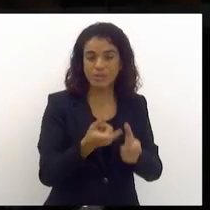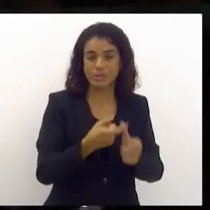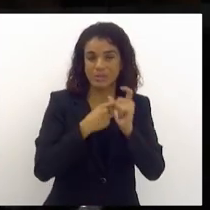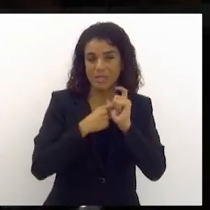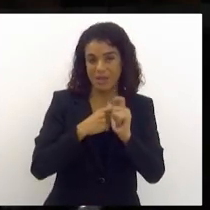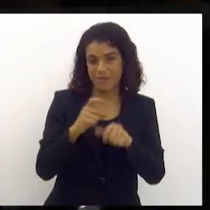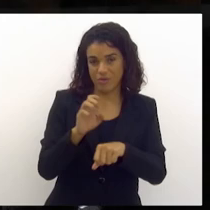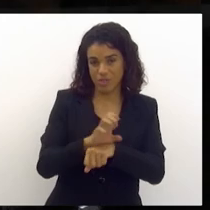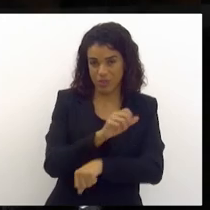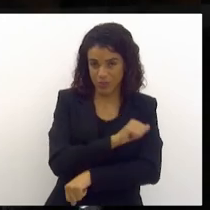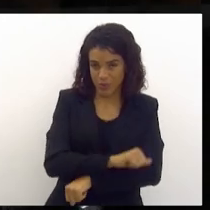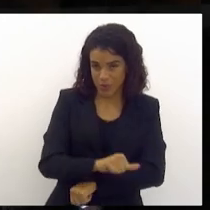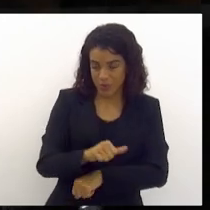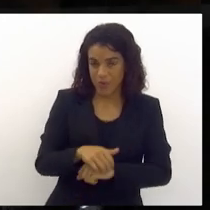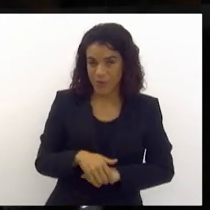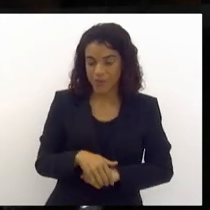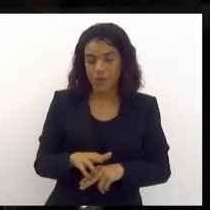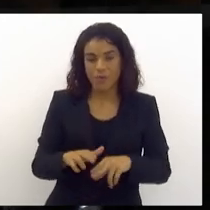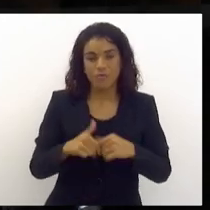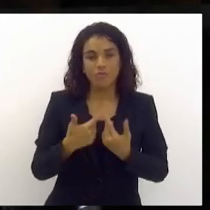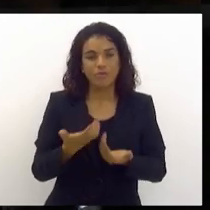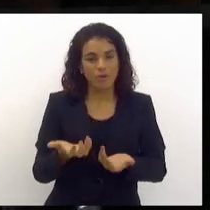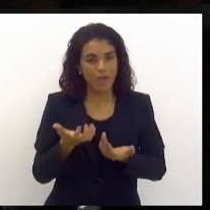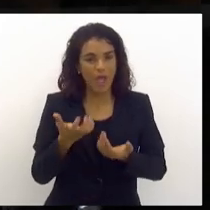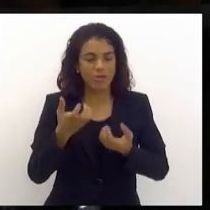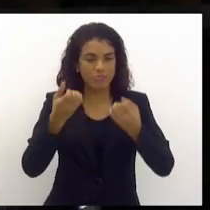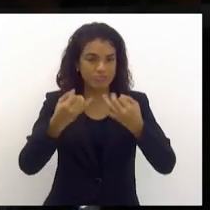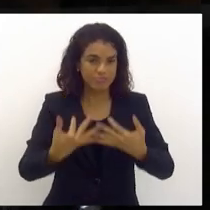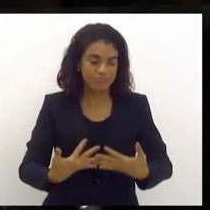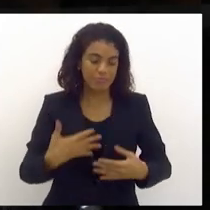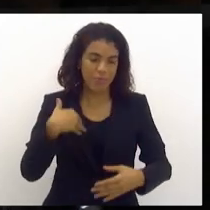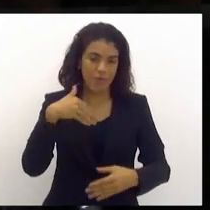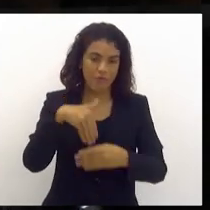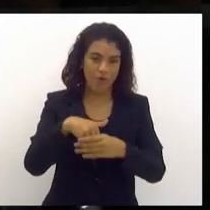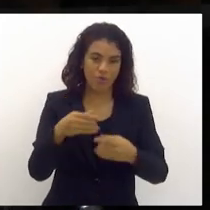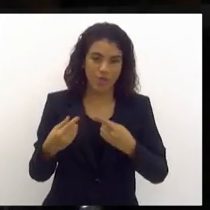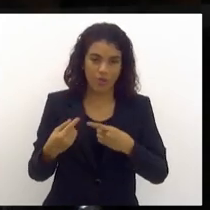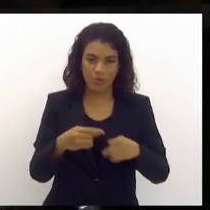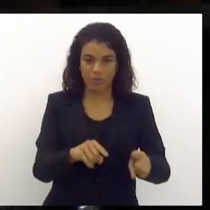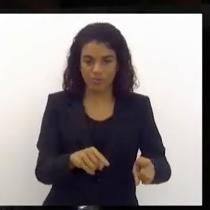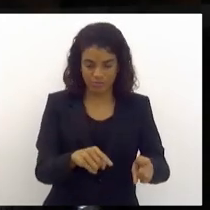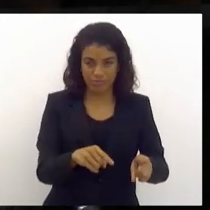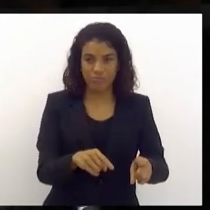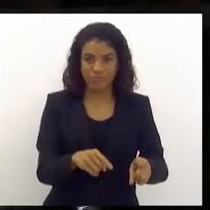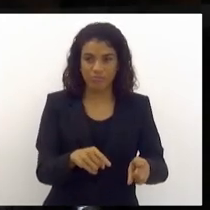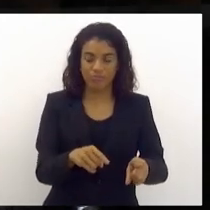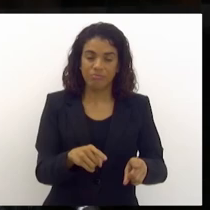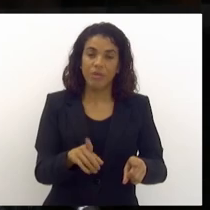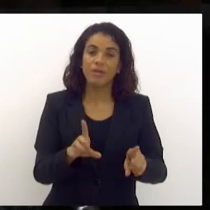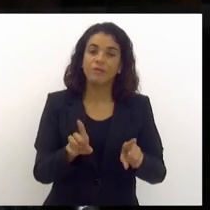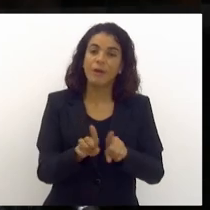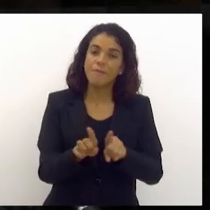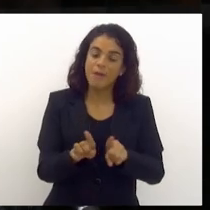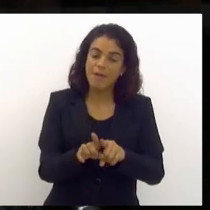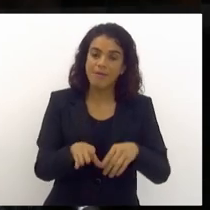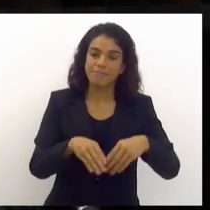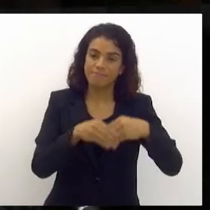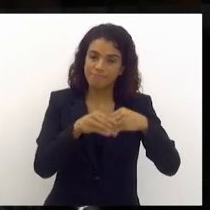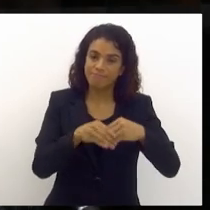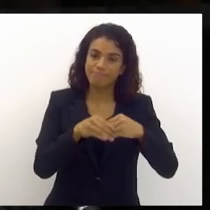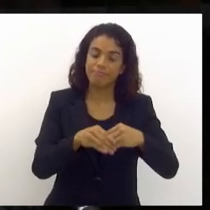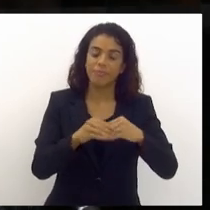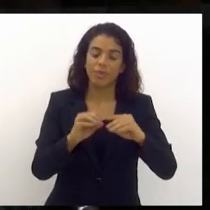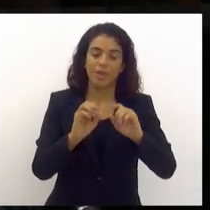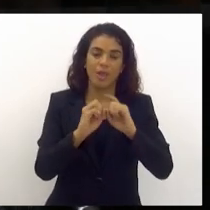e que não são cobrados. Por isso eu quero declarar o meu voto. Meu voto é contrário, saudando também o parlamento